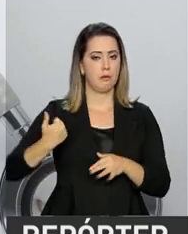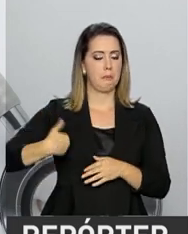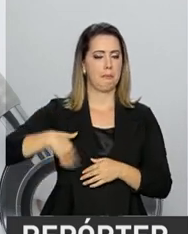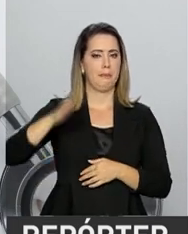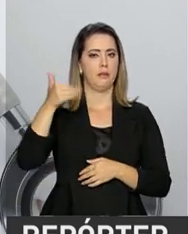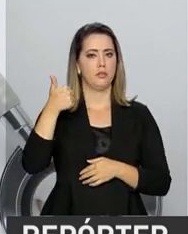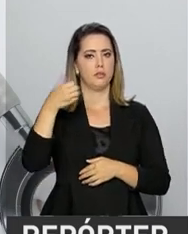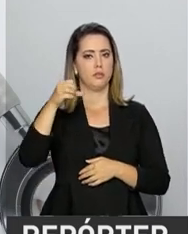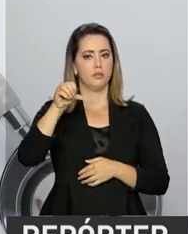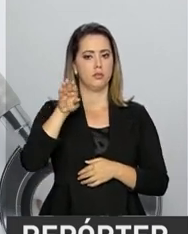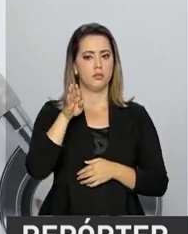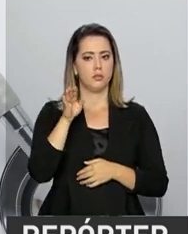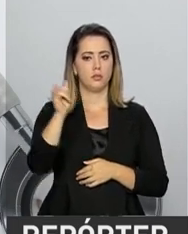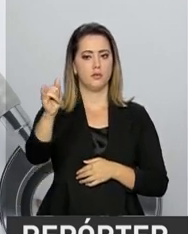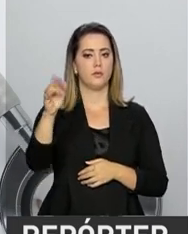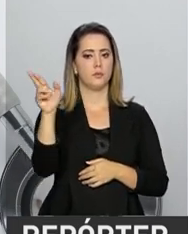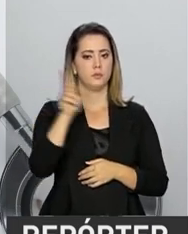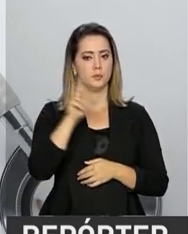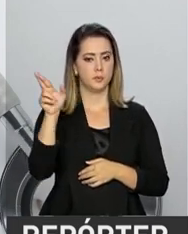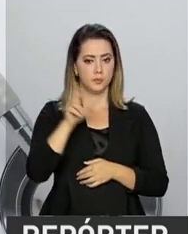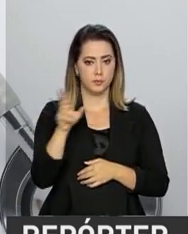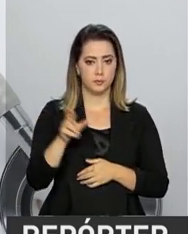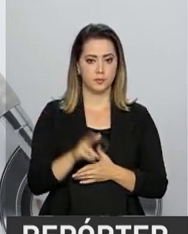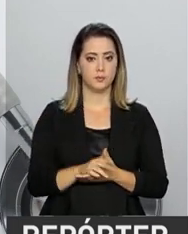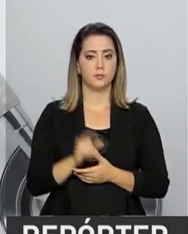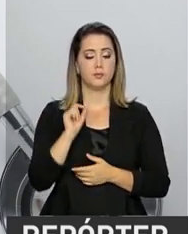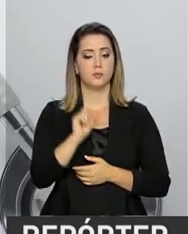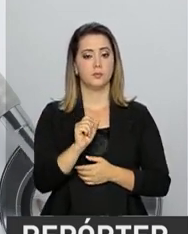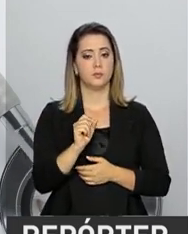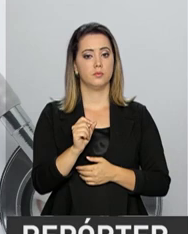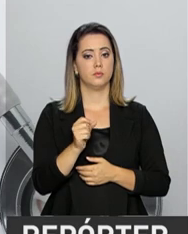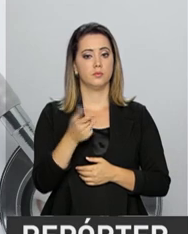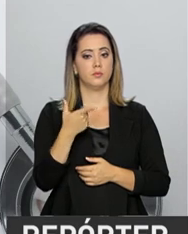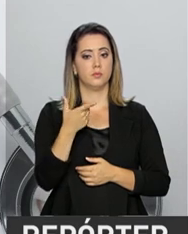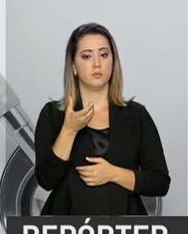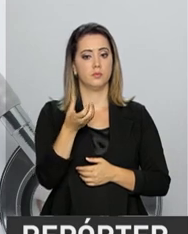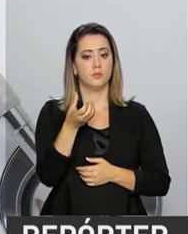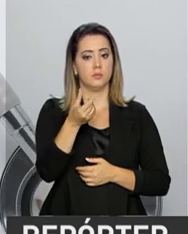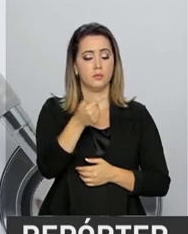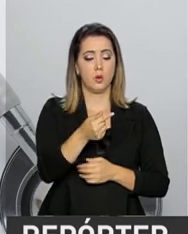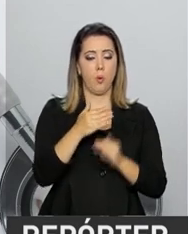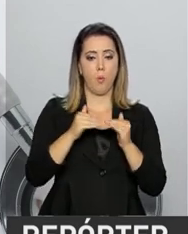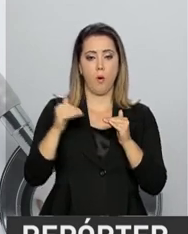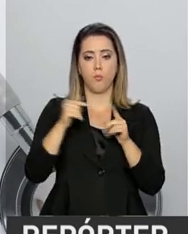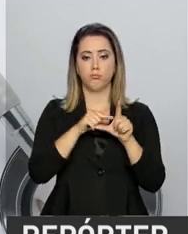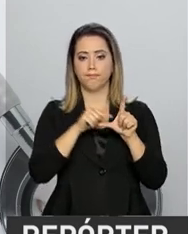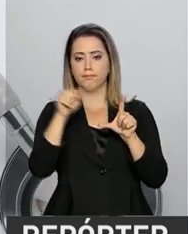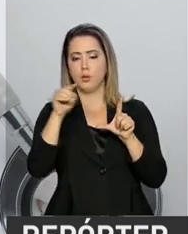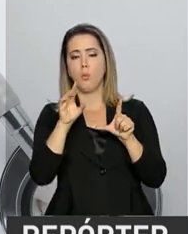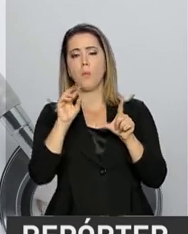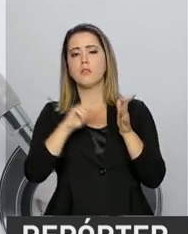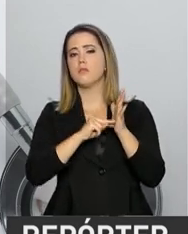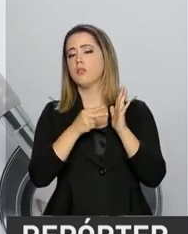a previsão é de mais de 19 bilhões de reais em investimentos, um aumento de